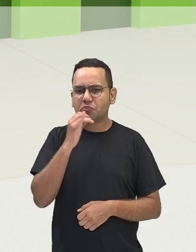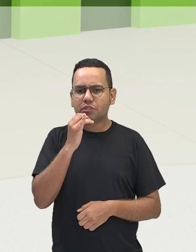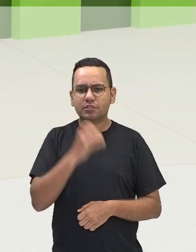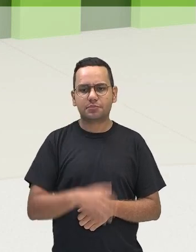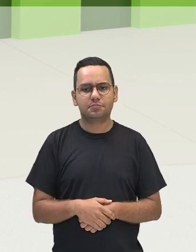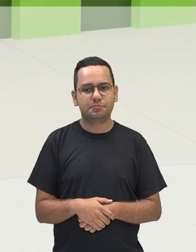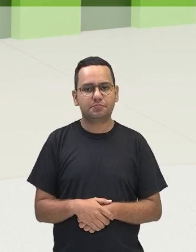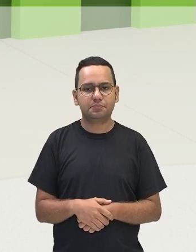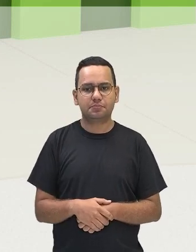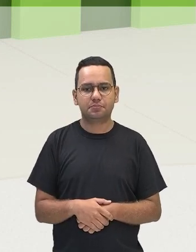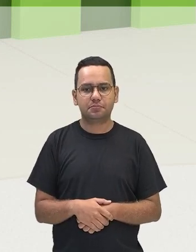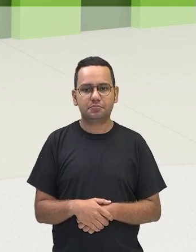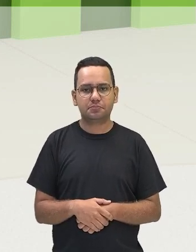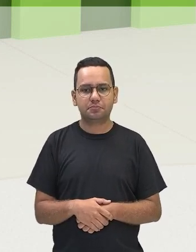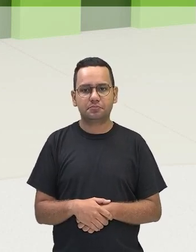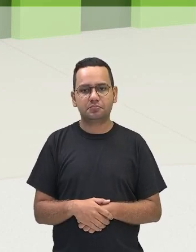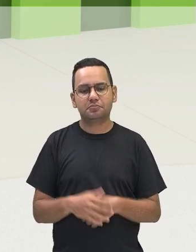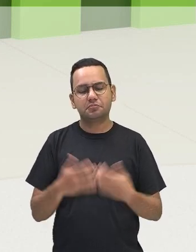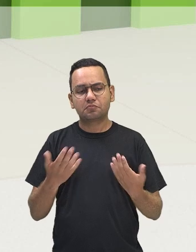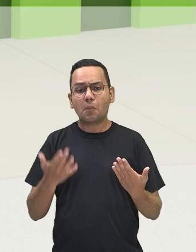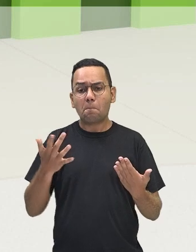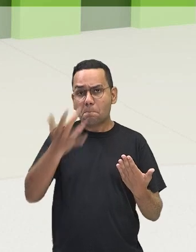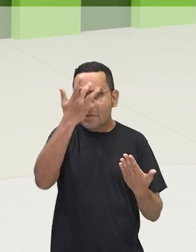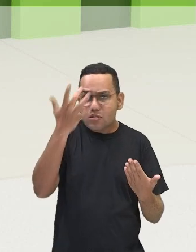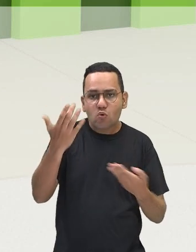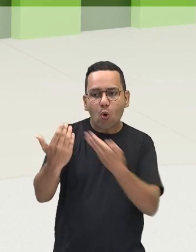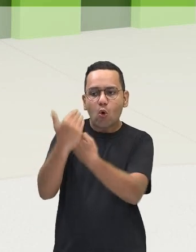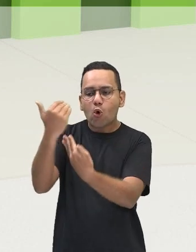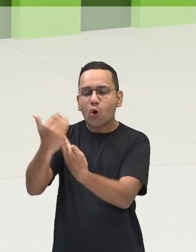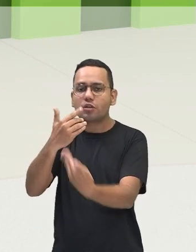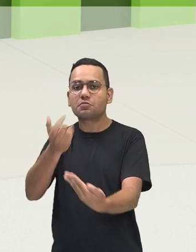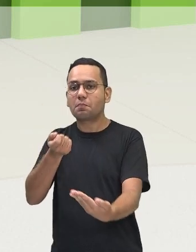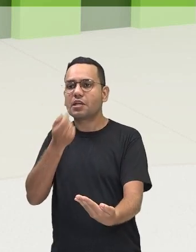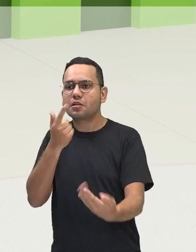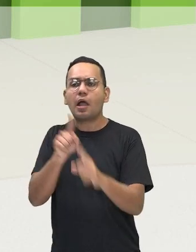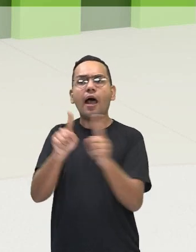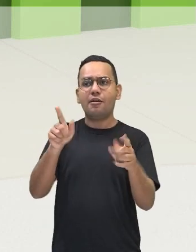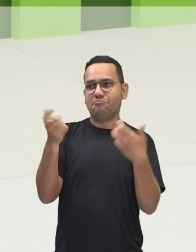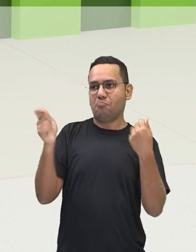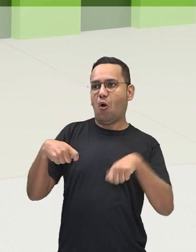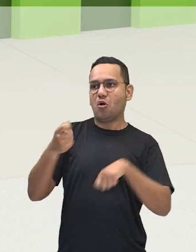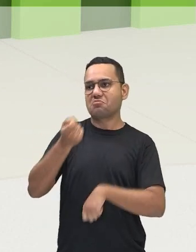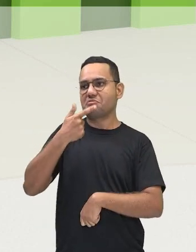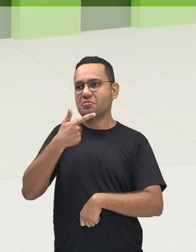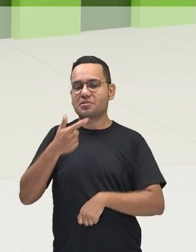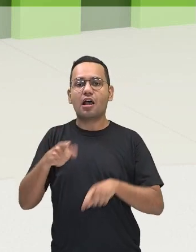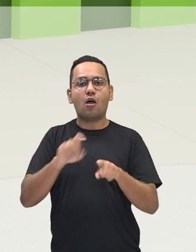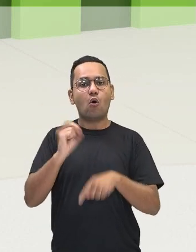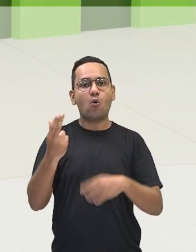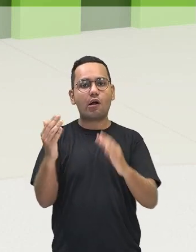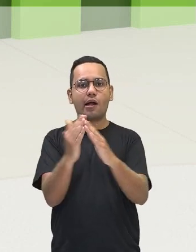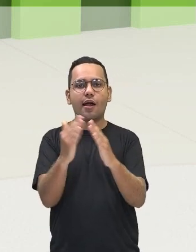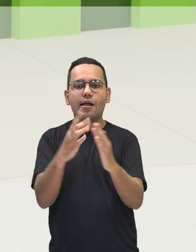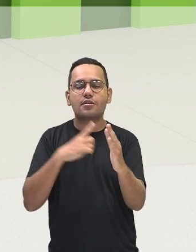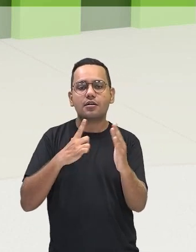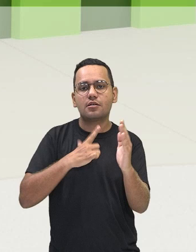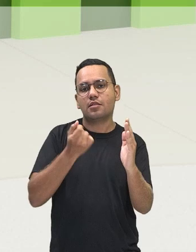medicamento que foi indicado por alguém, que você já tem esse medicamento em casa que um